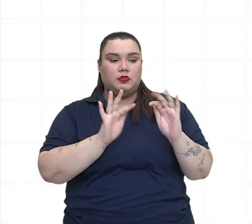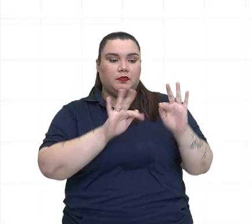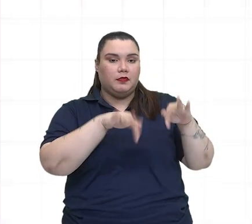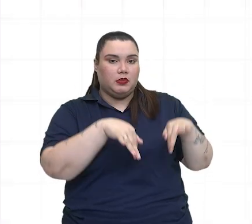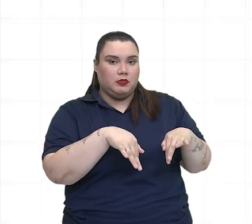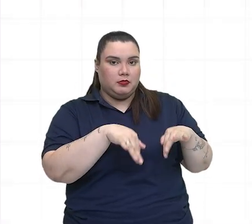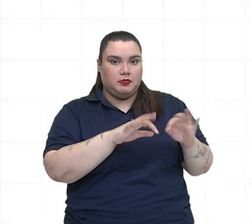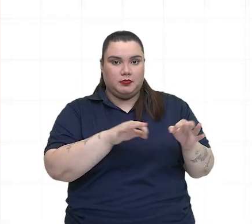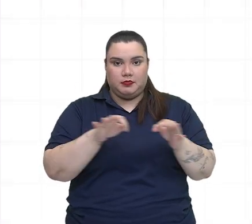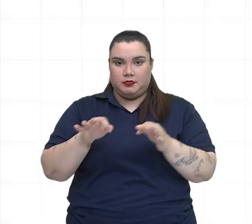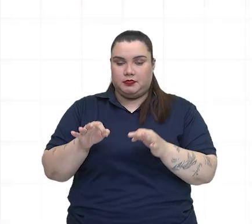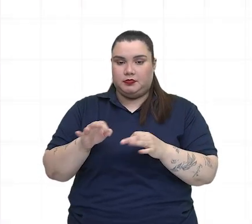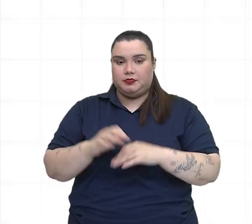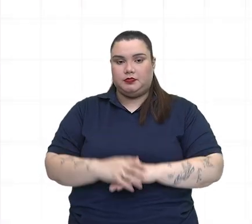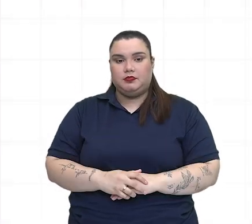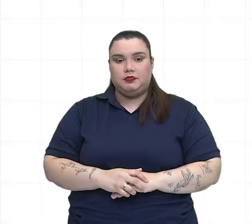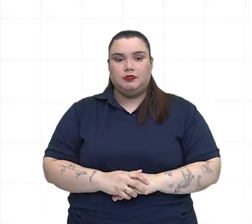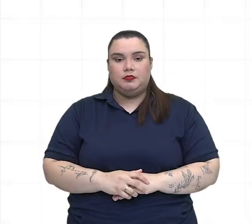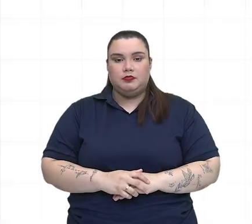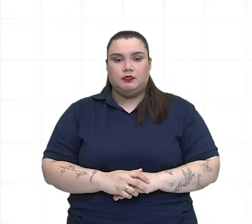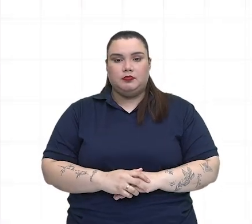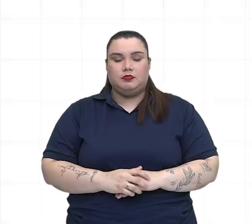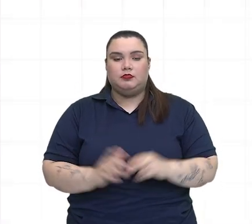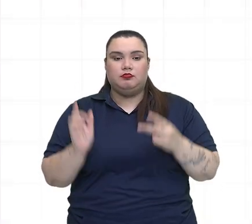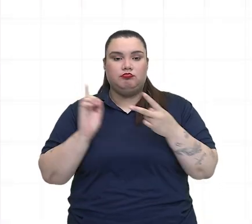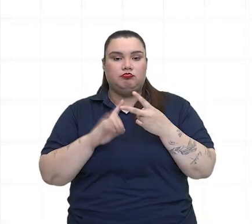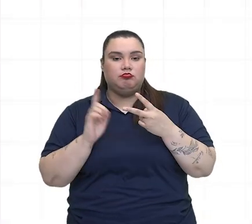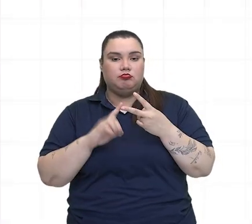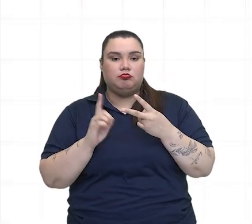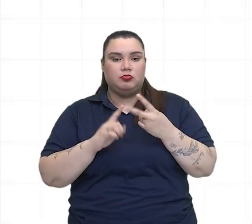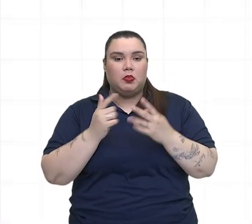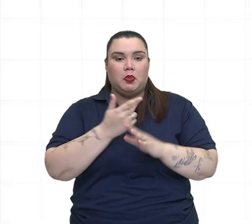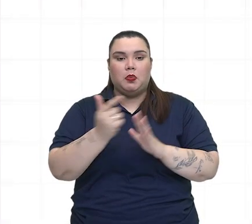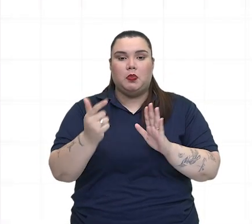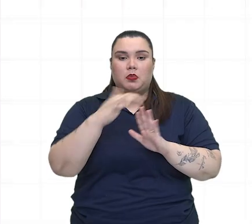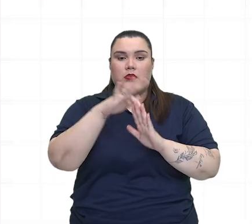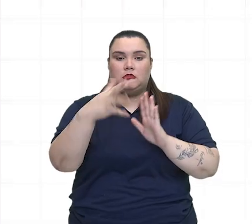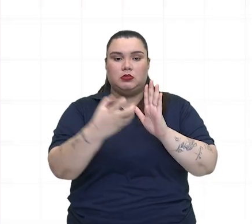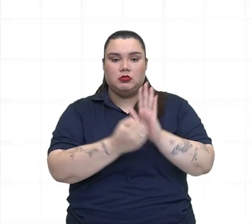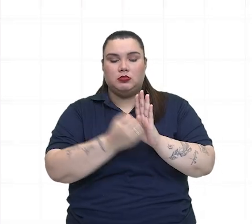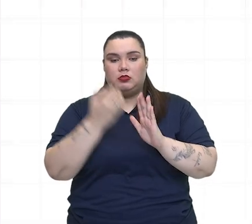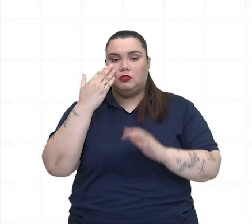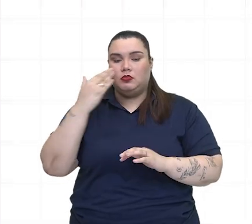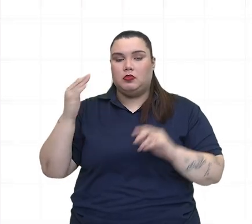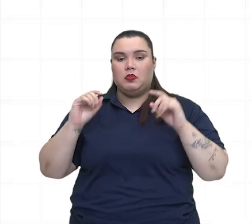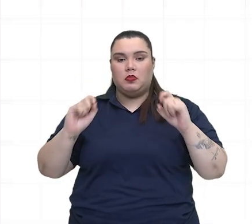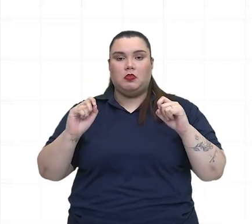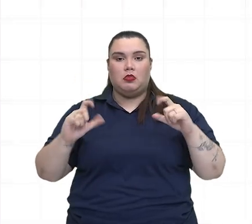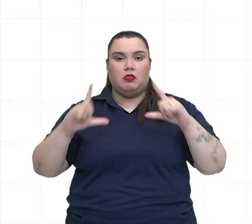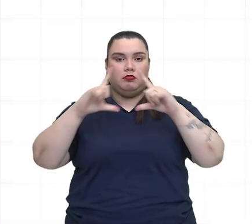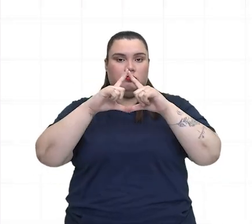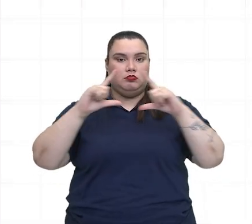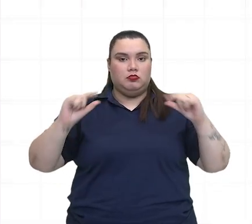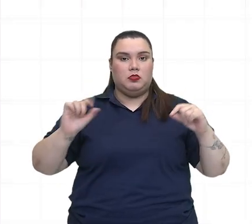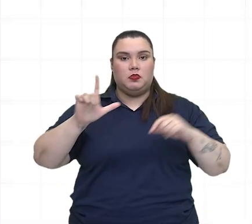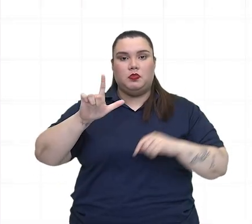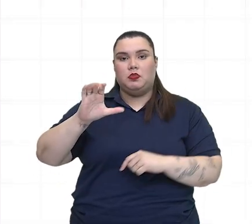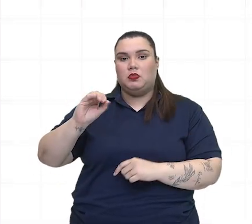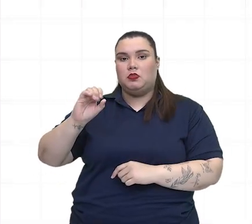final, beleza? Um outro símbolo, olha, o outro símbolo é um